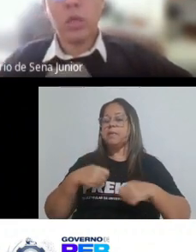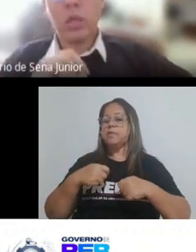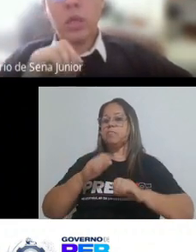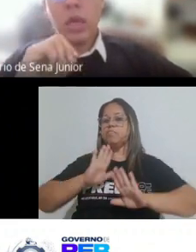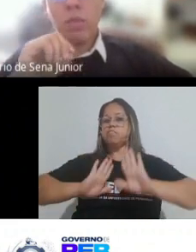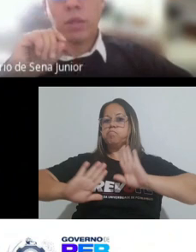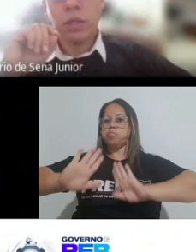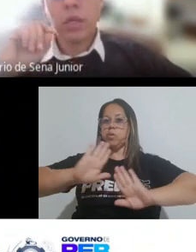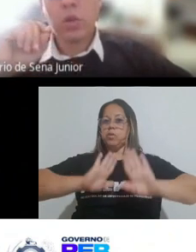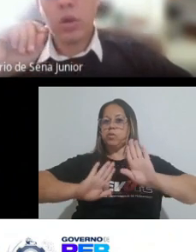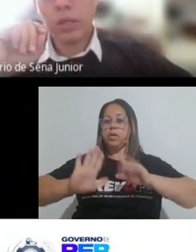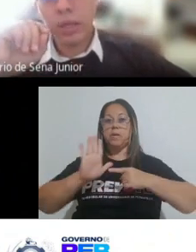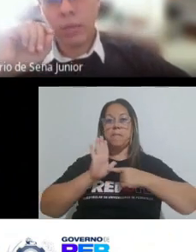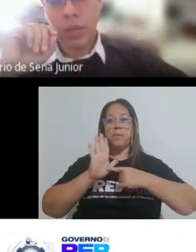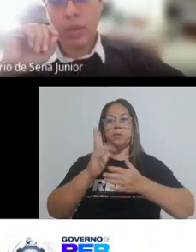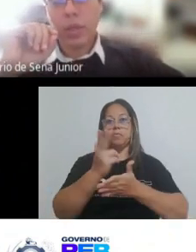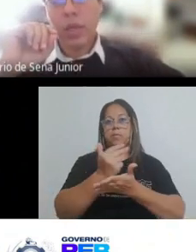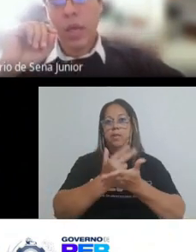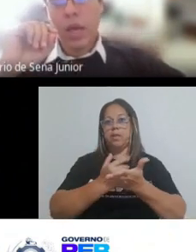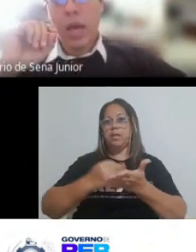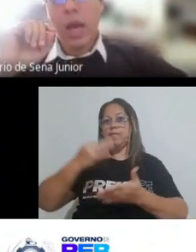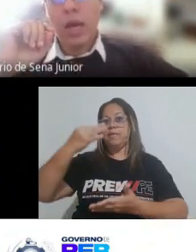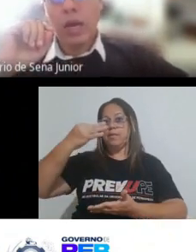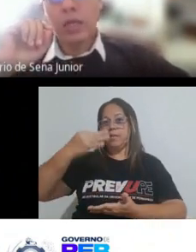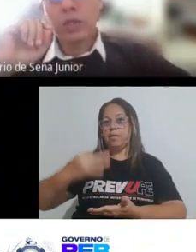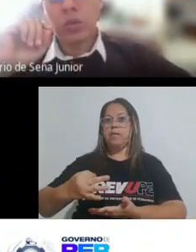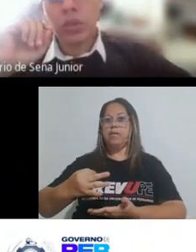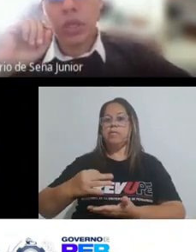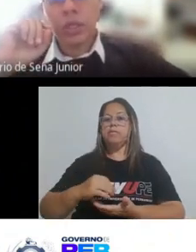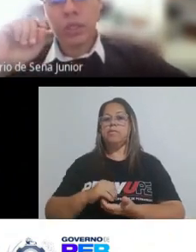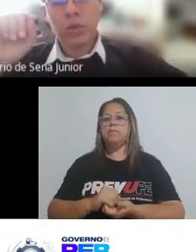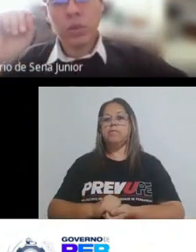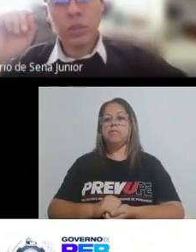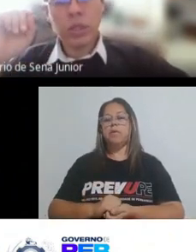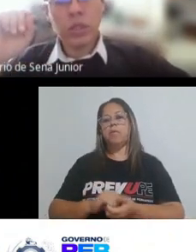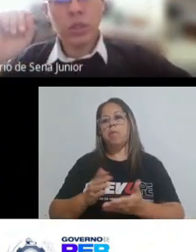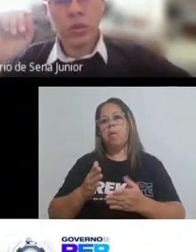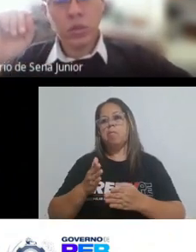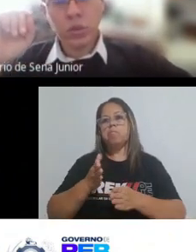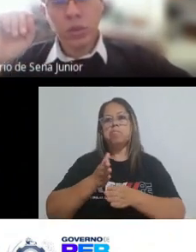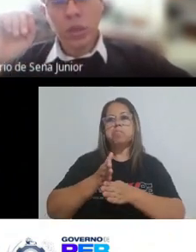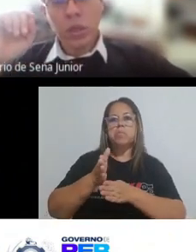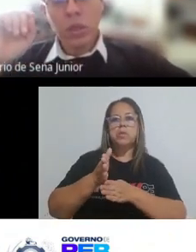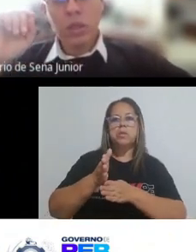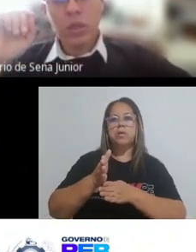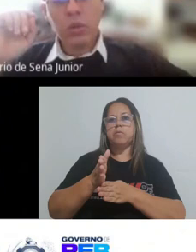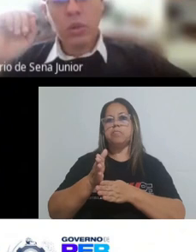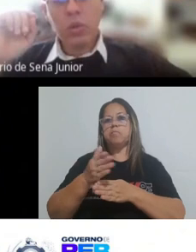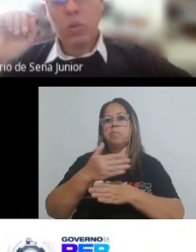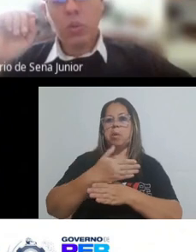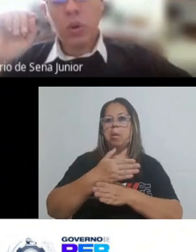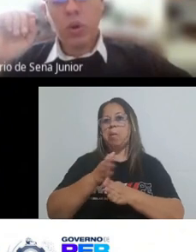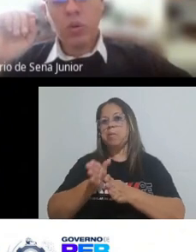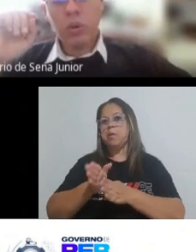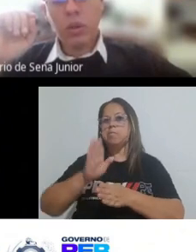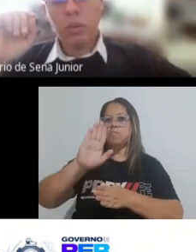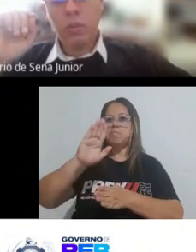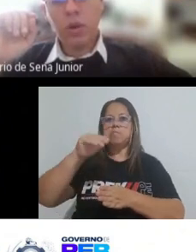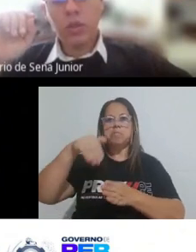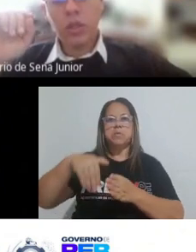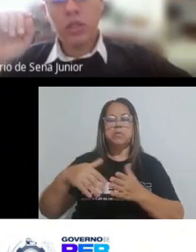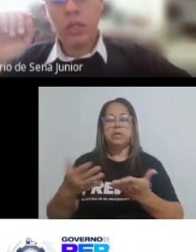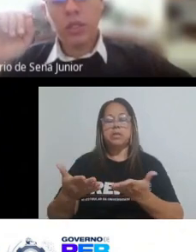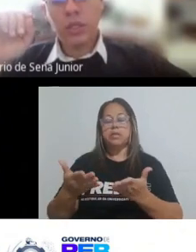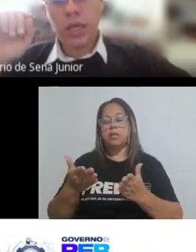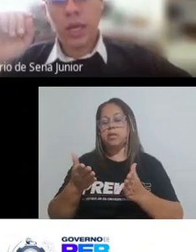de representar corretamente a sua direção e sentido. Então, um bloco que